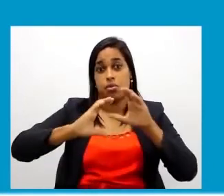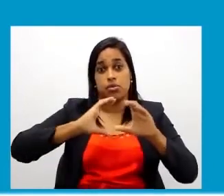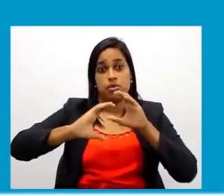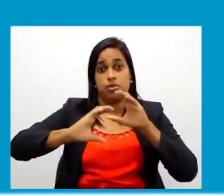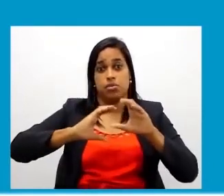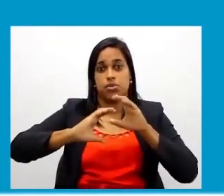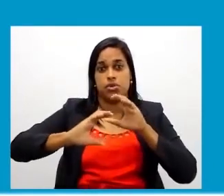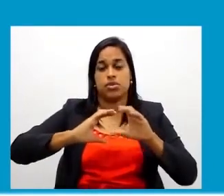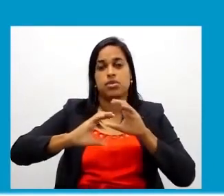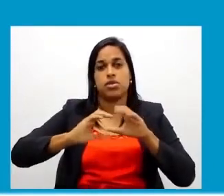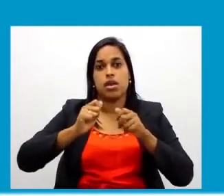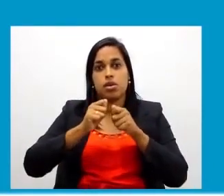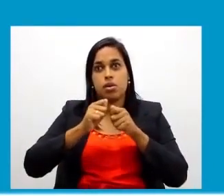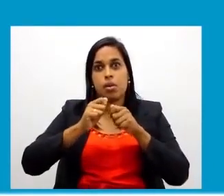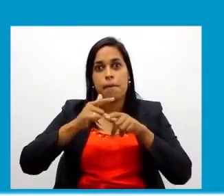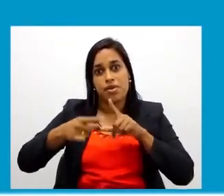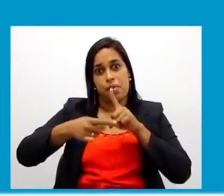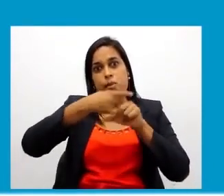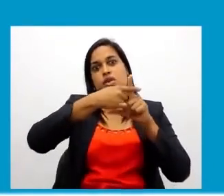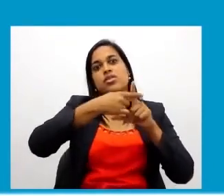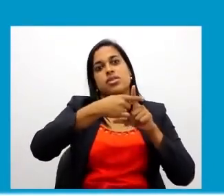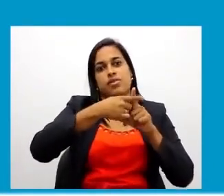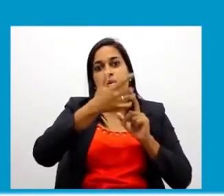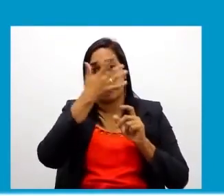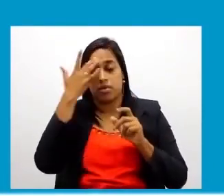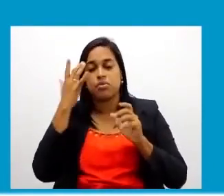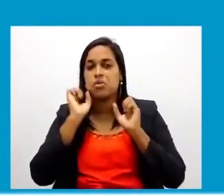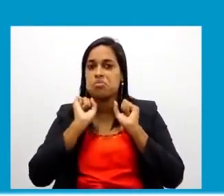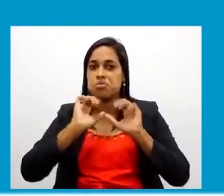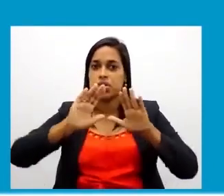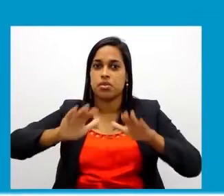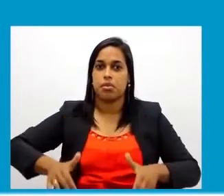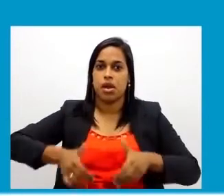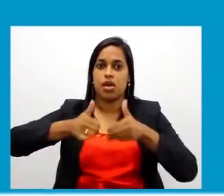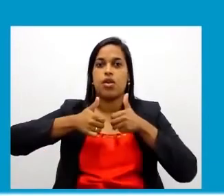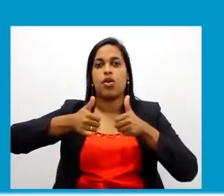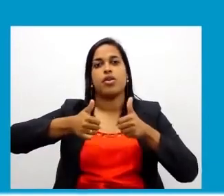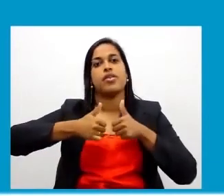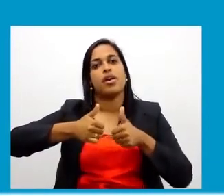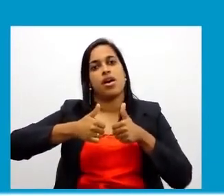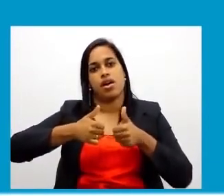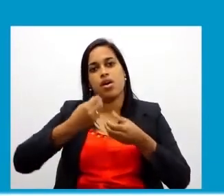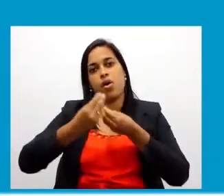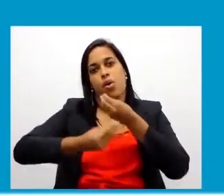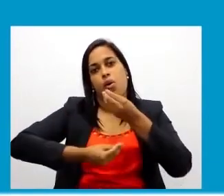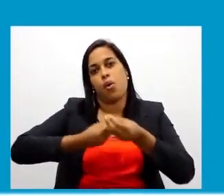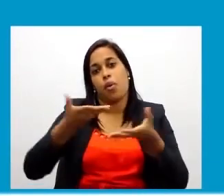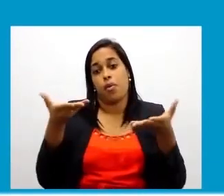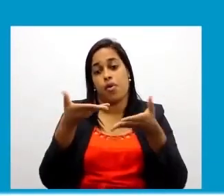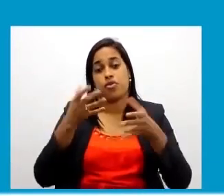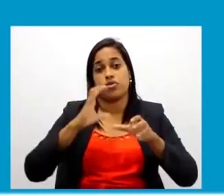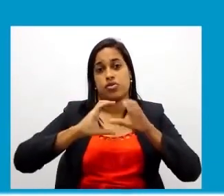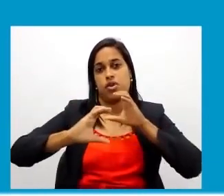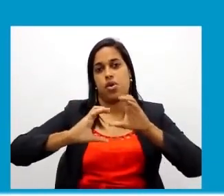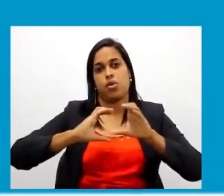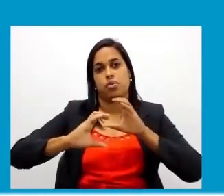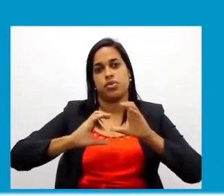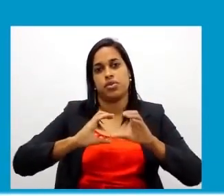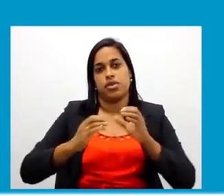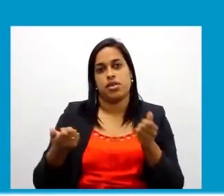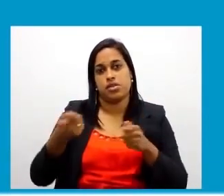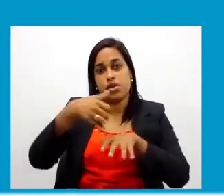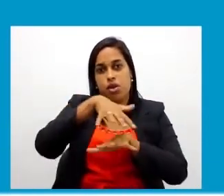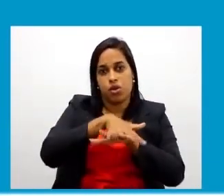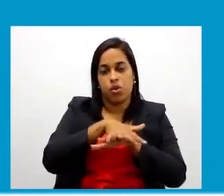eu me comunico mais ampla e abertamente com as pessoas, eu posso melhorar o fluxo, a forma como nós fazemos as comunicações